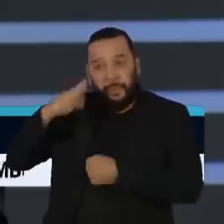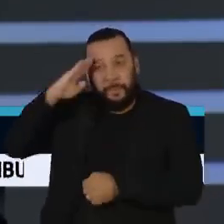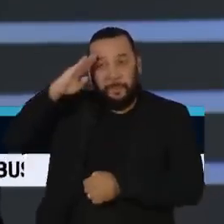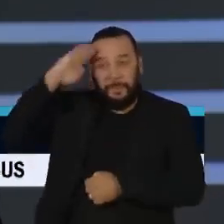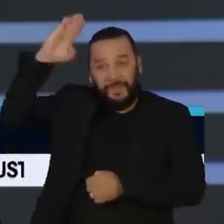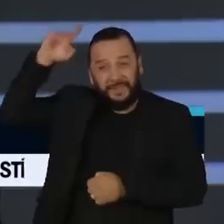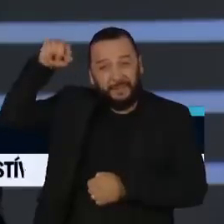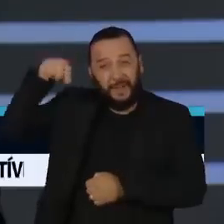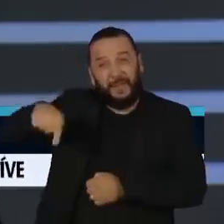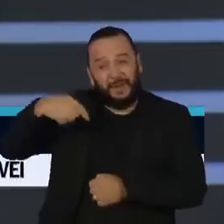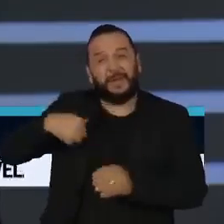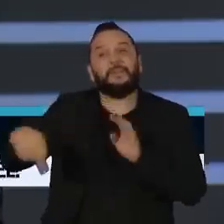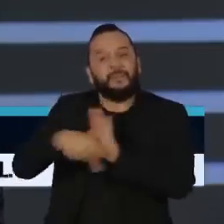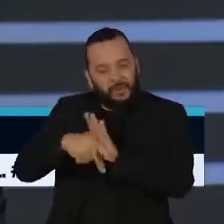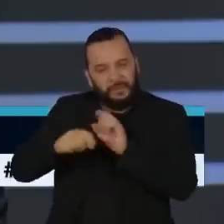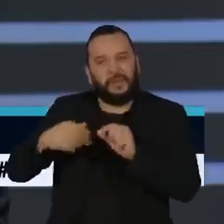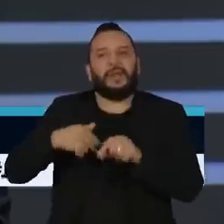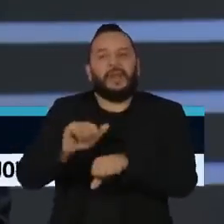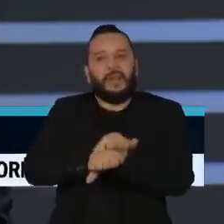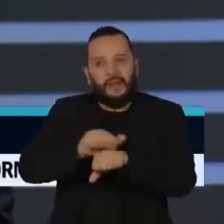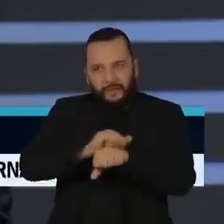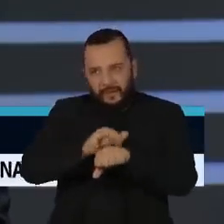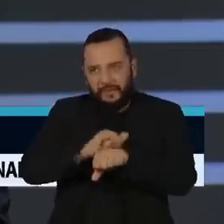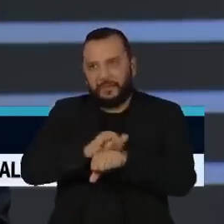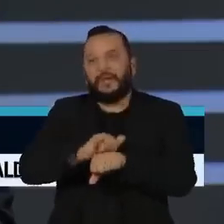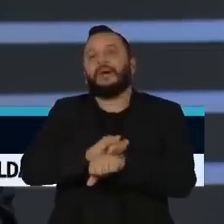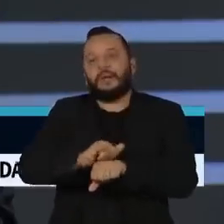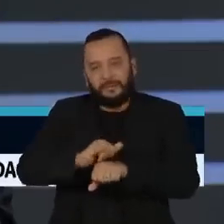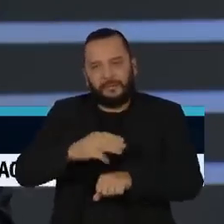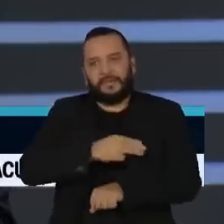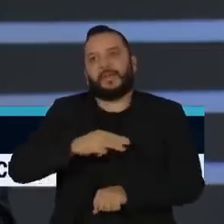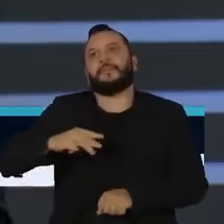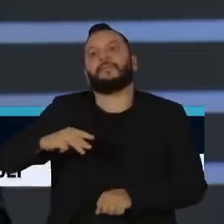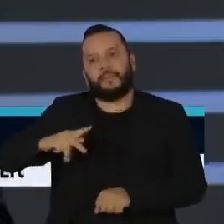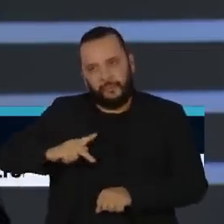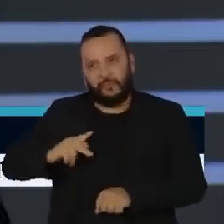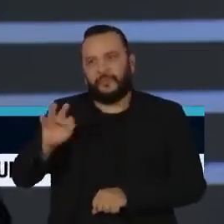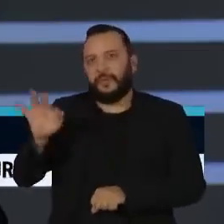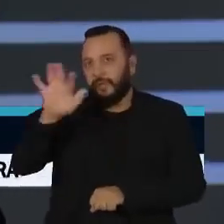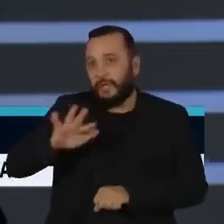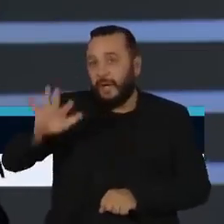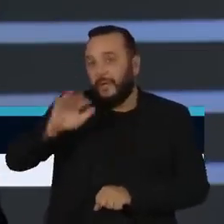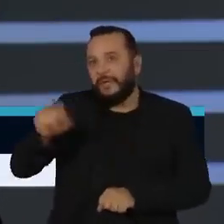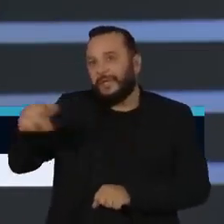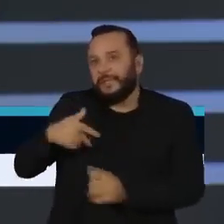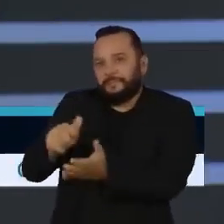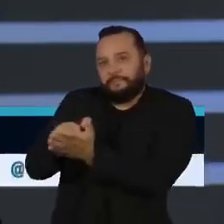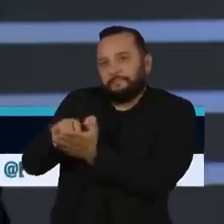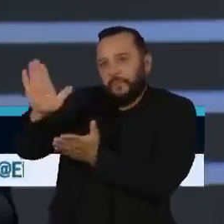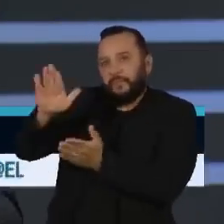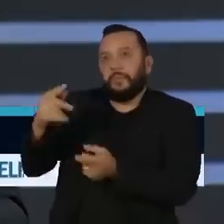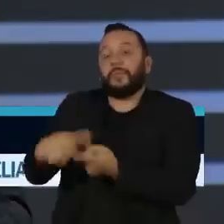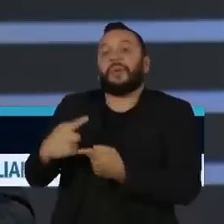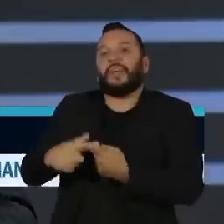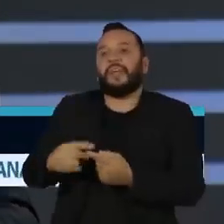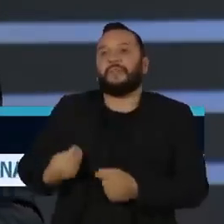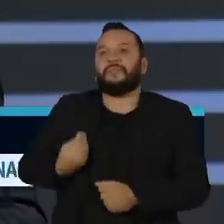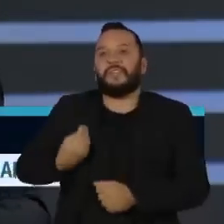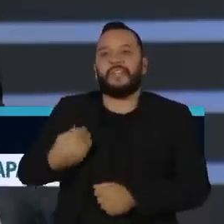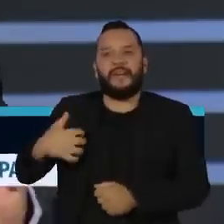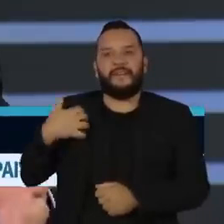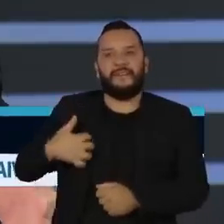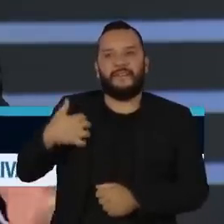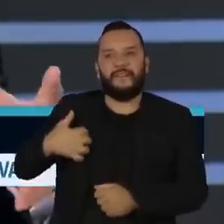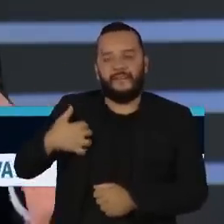lava jato da Força Tarefa do Ministério Público Federal sendo caçado por conta da lei da ficha limpa devido a problemas e a